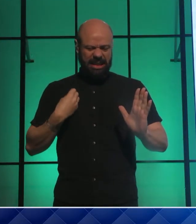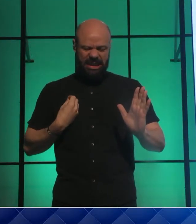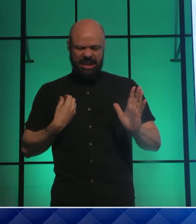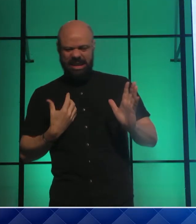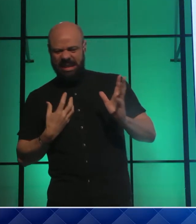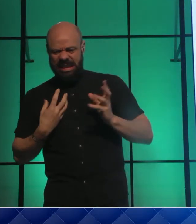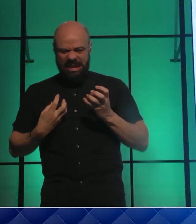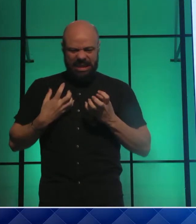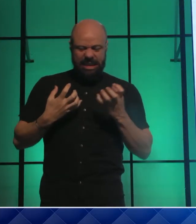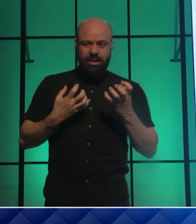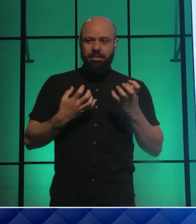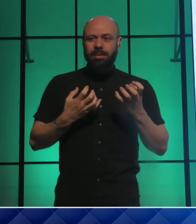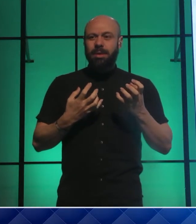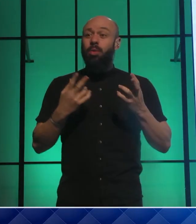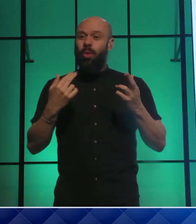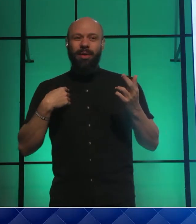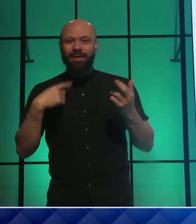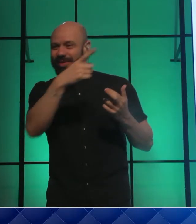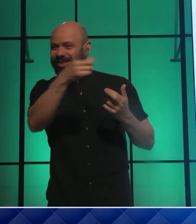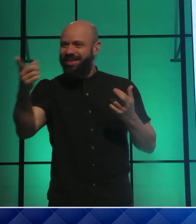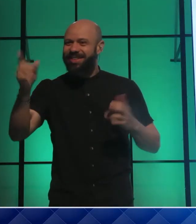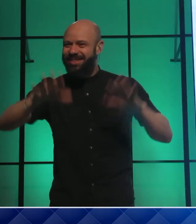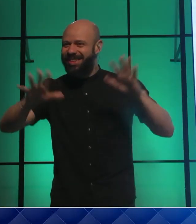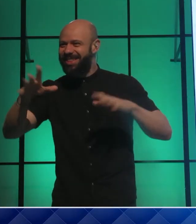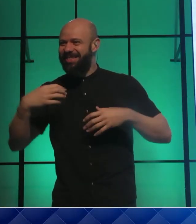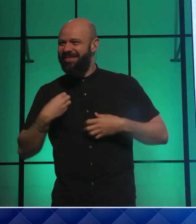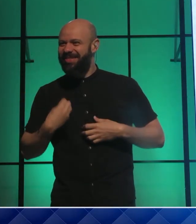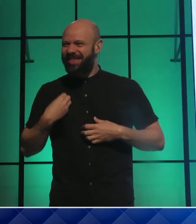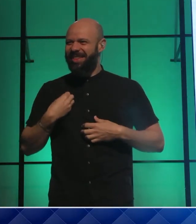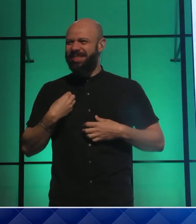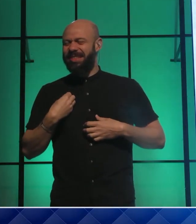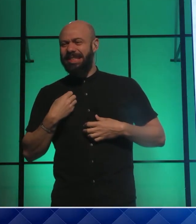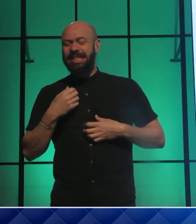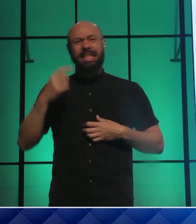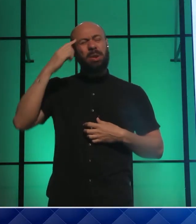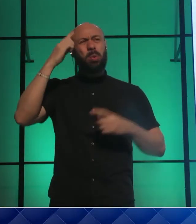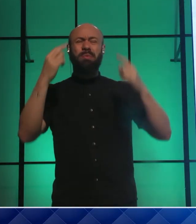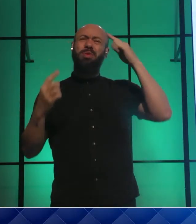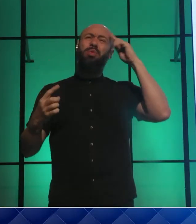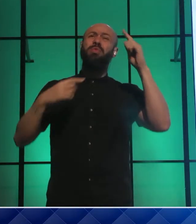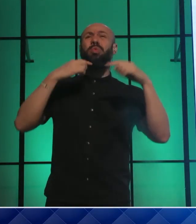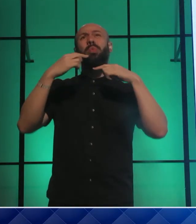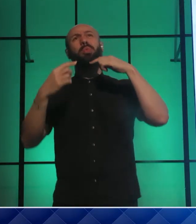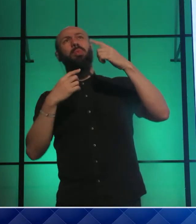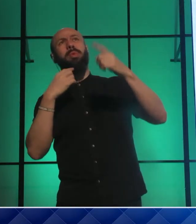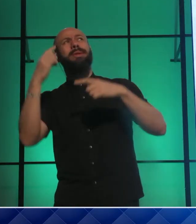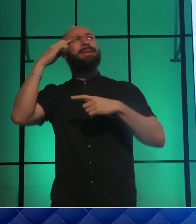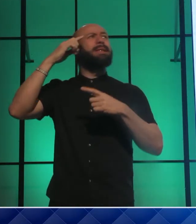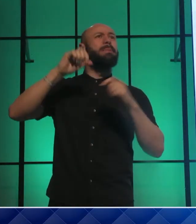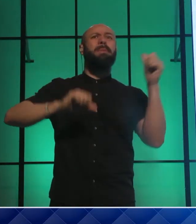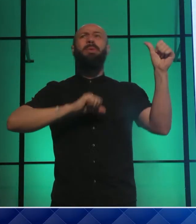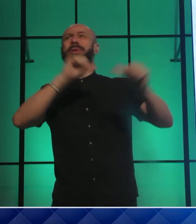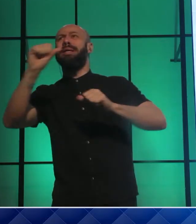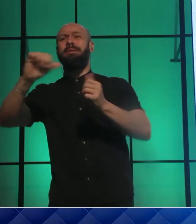assim como eu e você, estava vivendo incertezas,